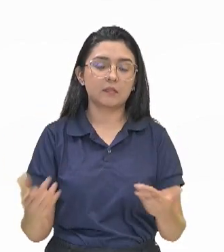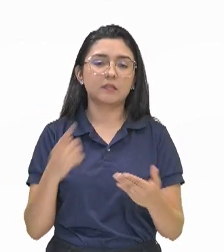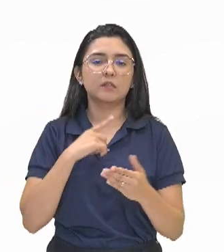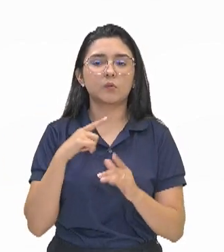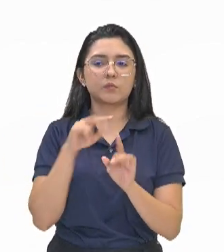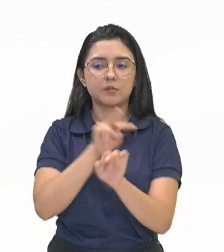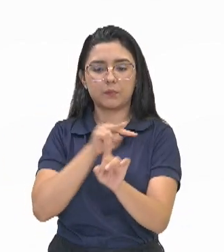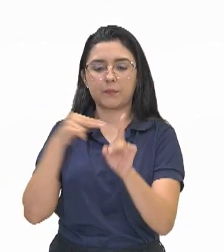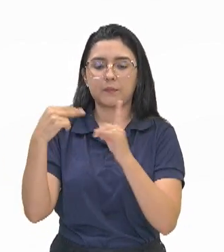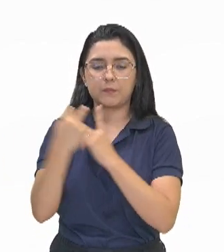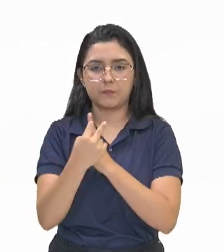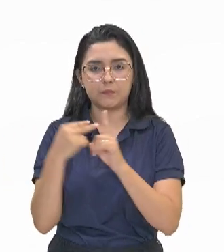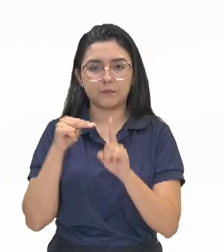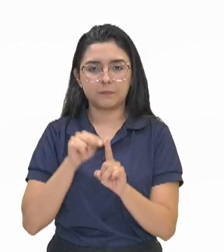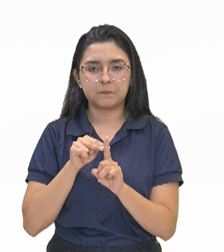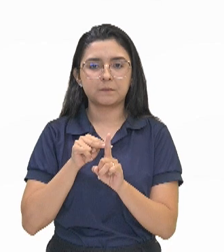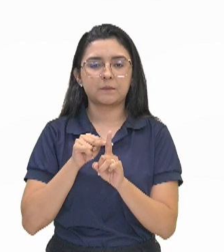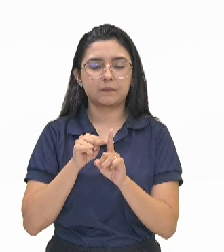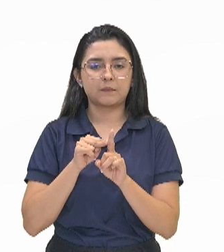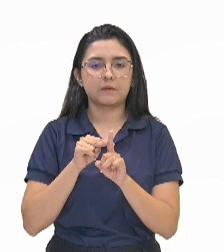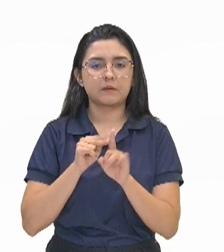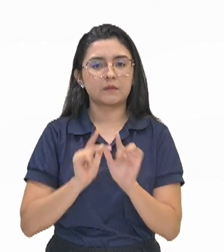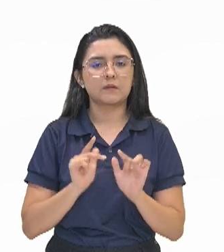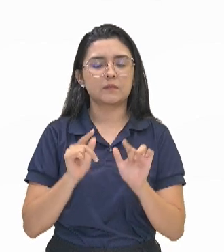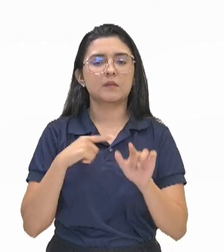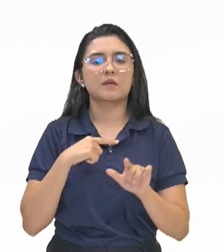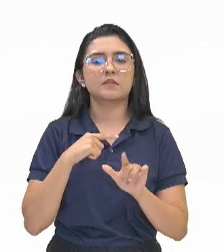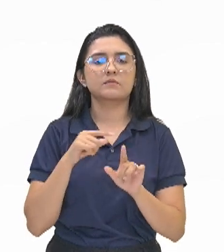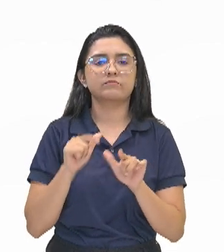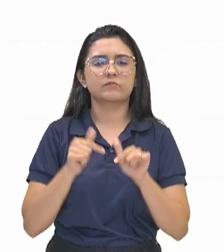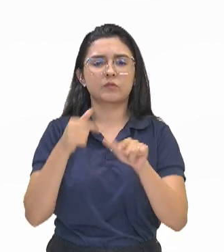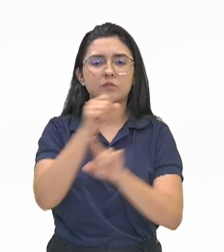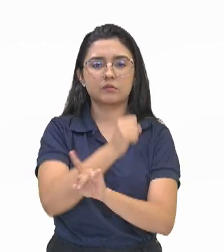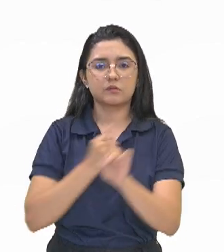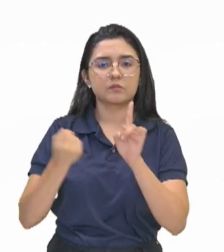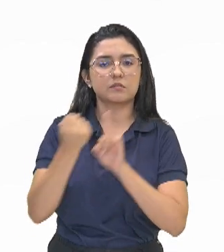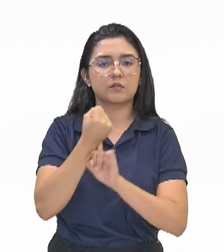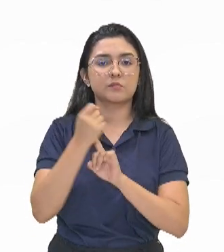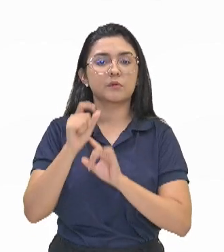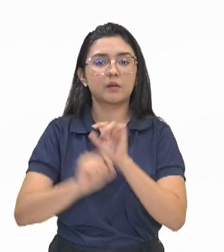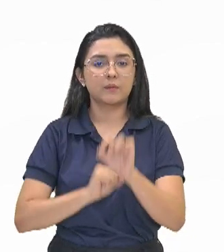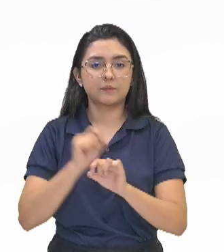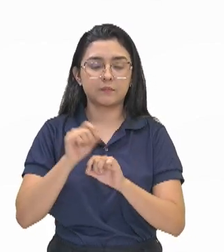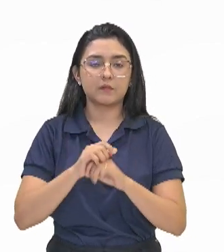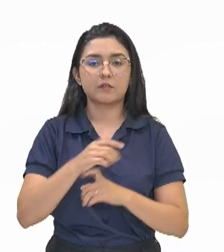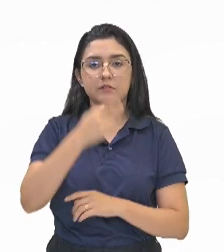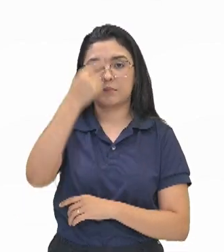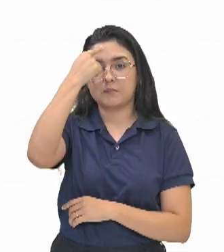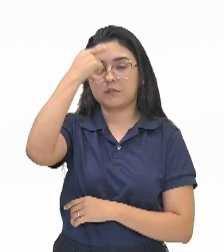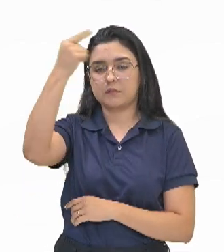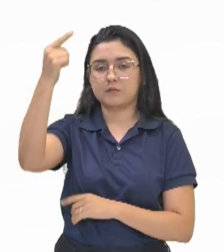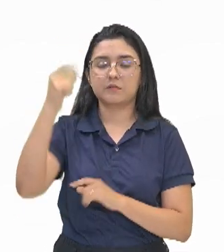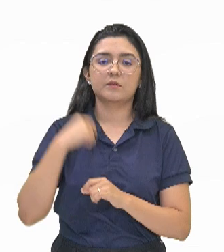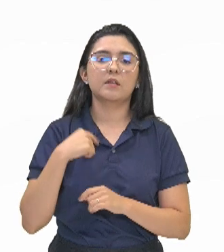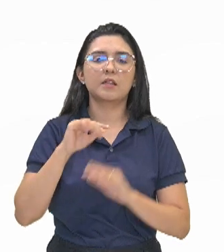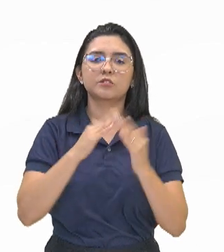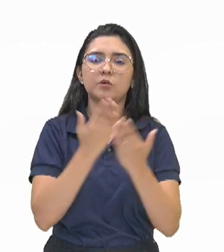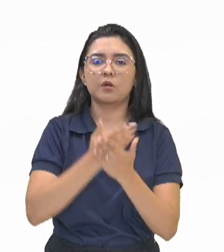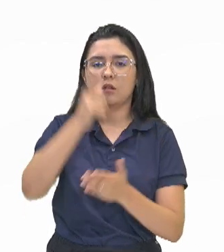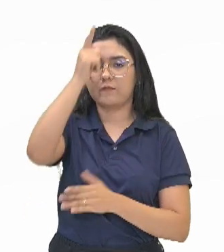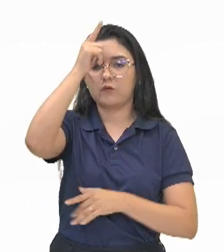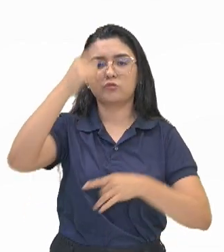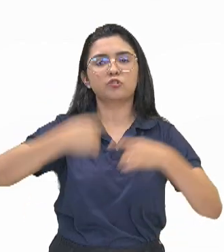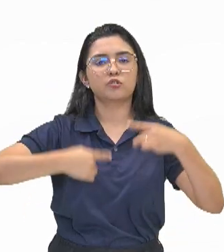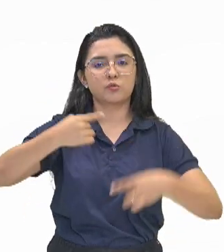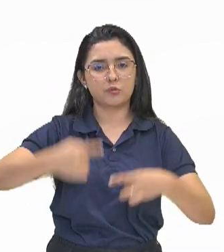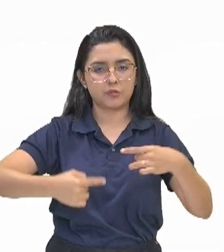visão, né, desse movimento da sociedade, é que os pensadores da escola de Frankfurt vão